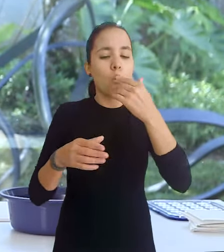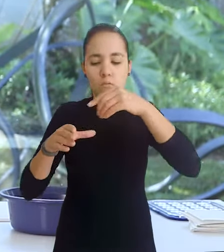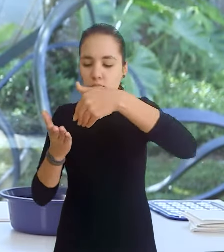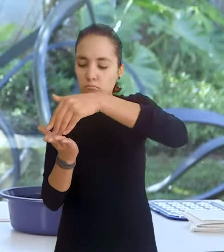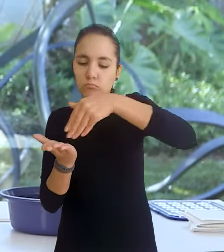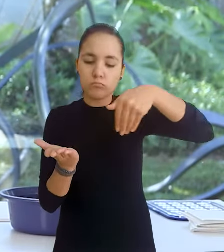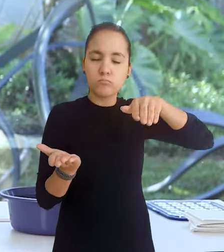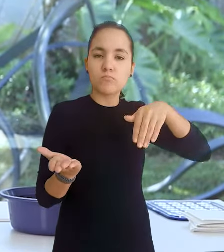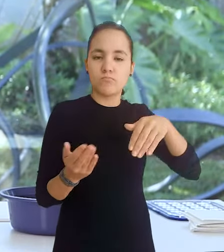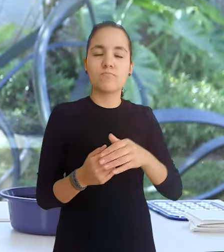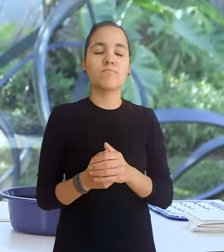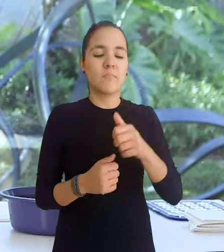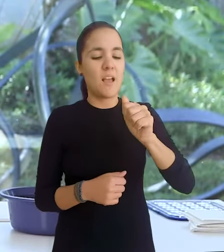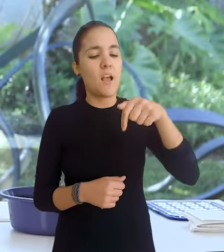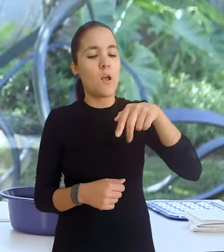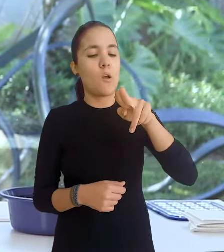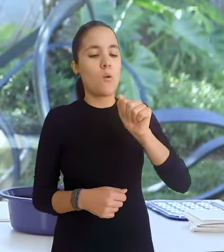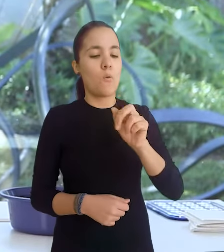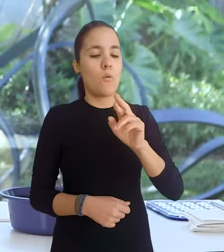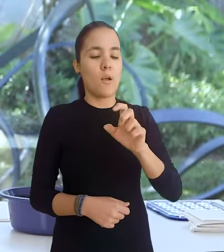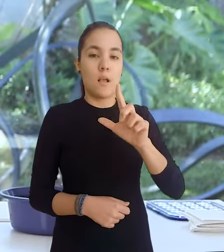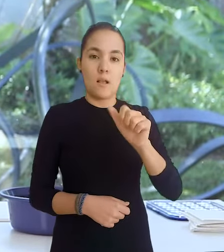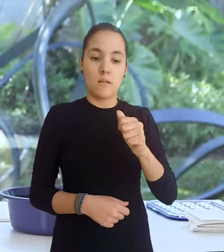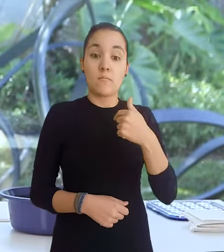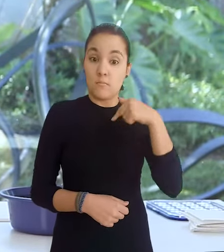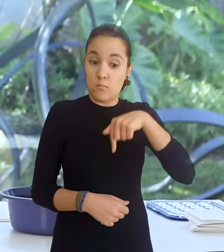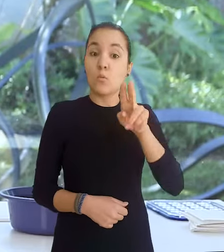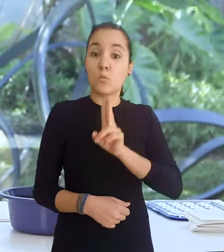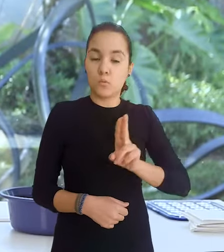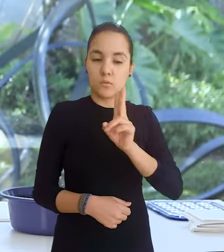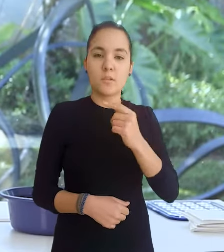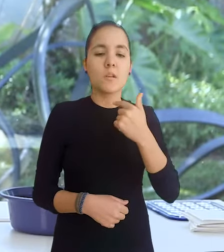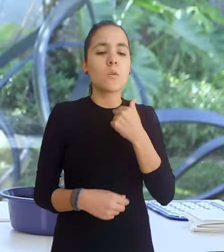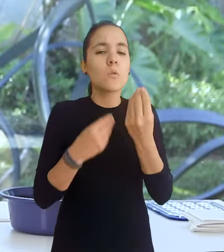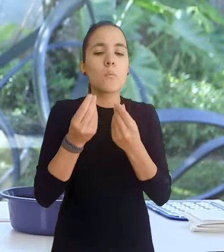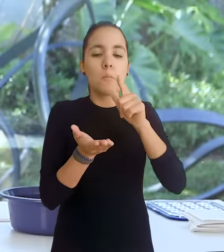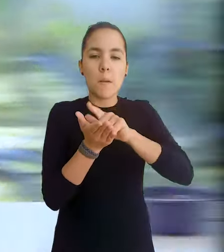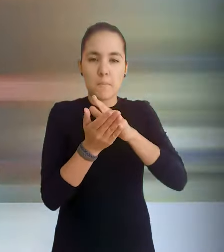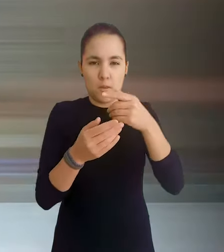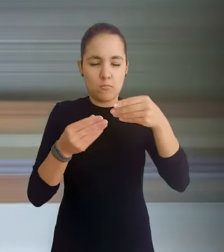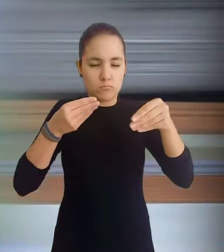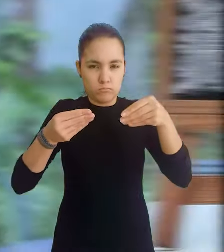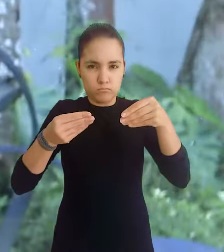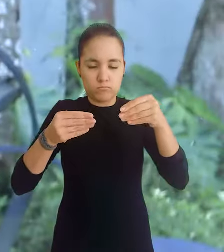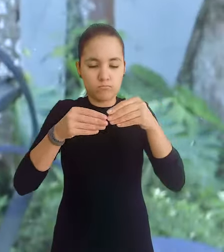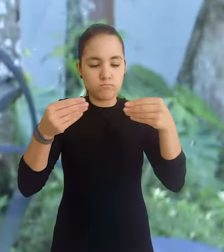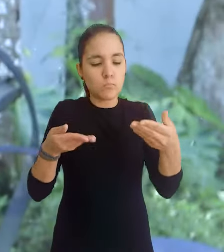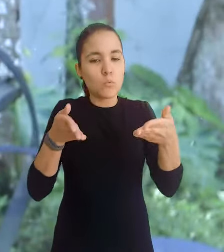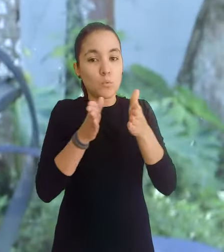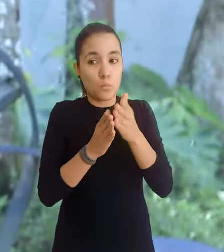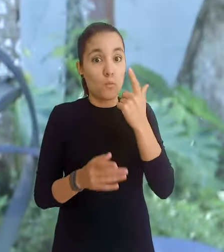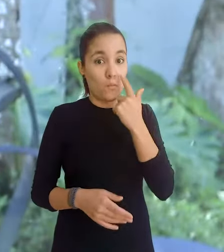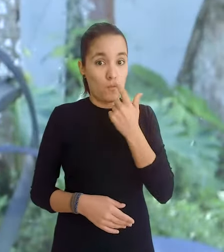Aqui eu vou usar aquarela e como suporte eu fiz um caderninho de papel canson dobrando uma folha dessa maneira. Aqui